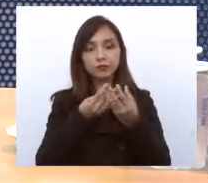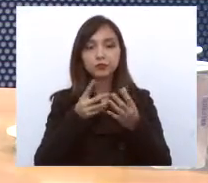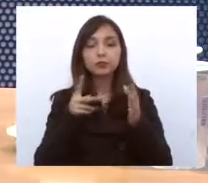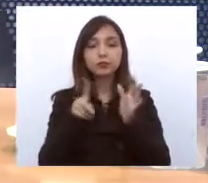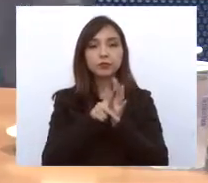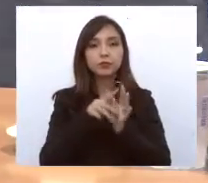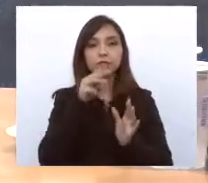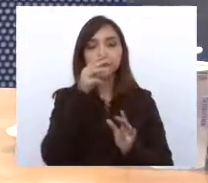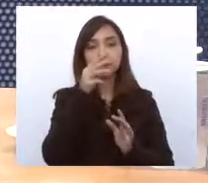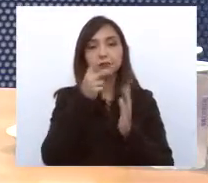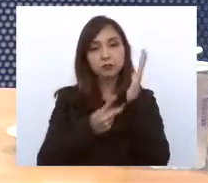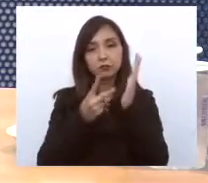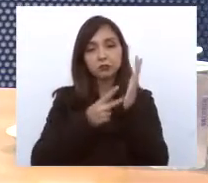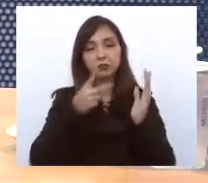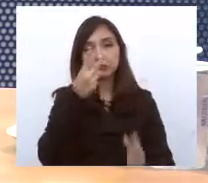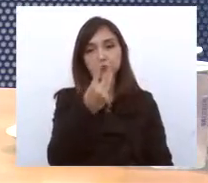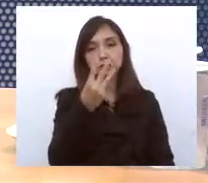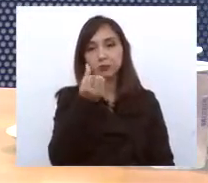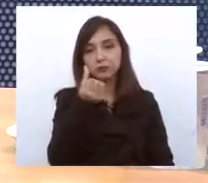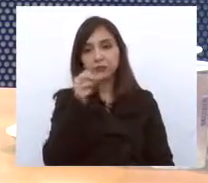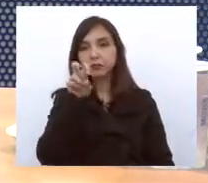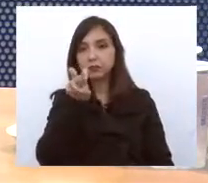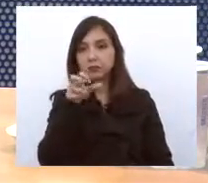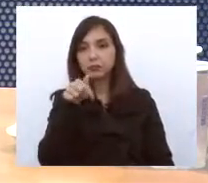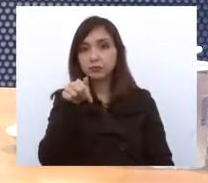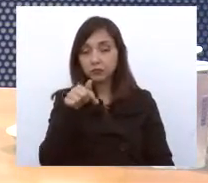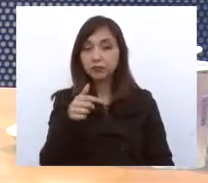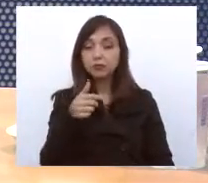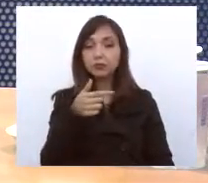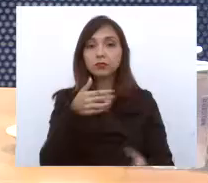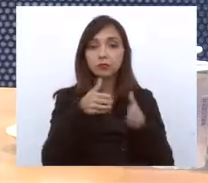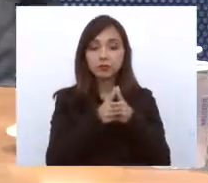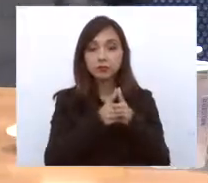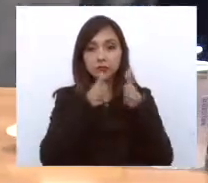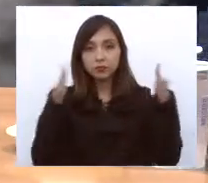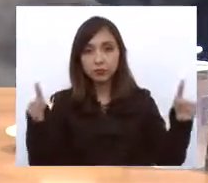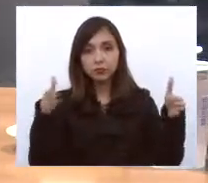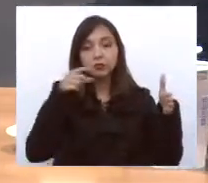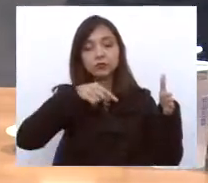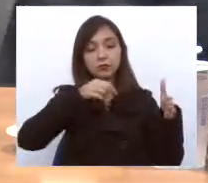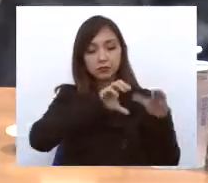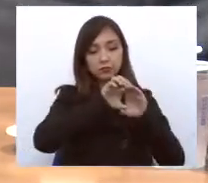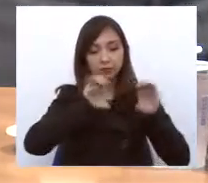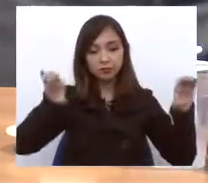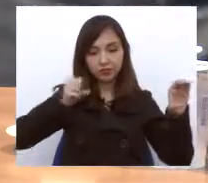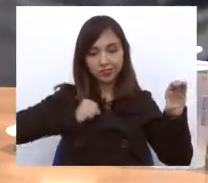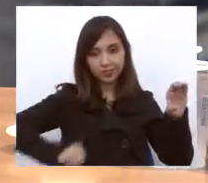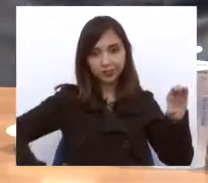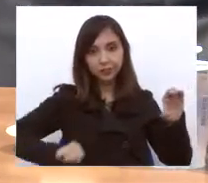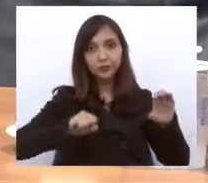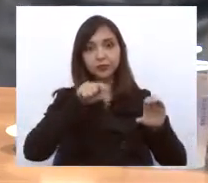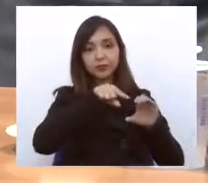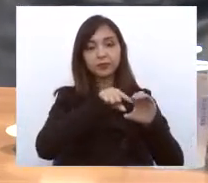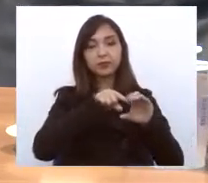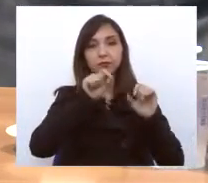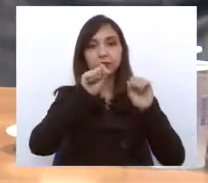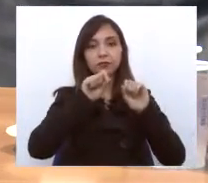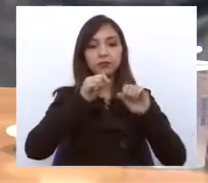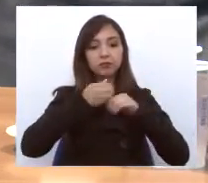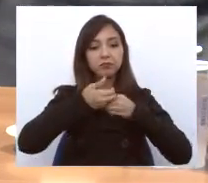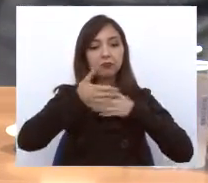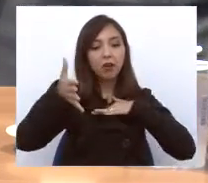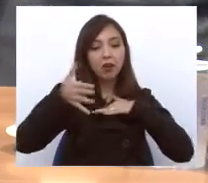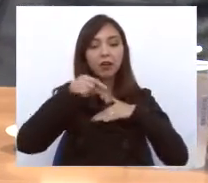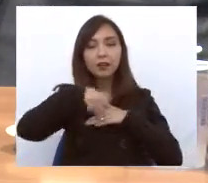processo 3565/2007. Referente à extensão de rede de esgoto, bem como sobre o esgoto que corre a céu aberto na